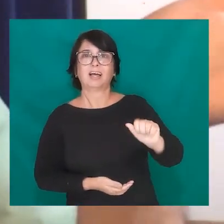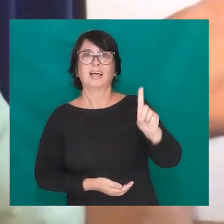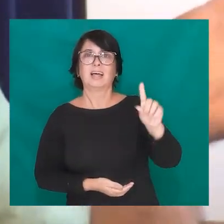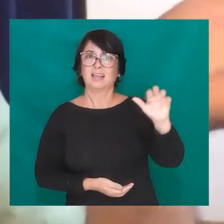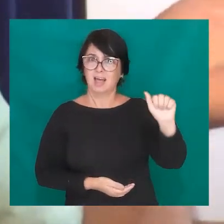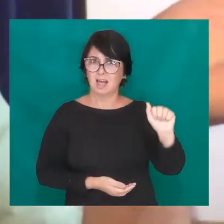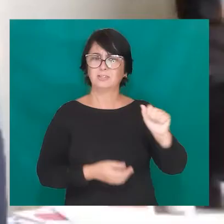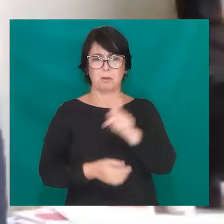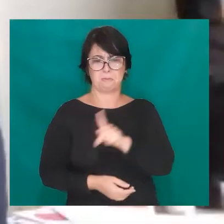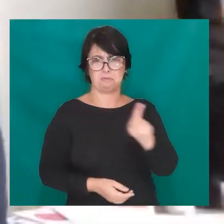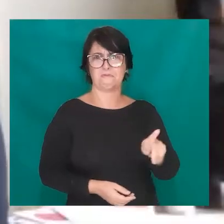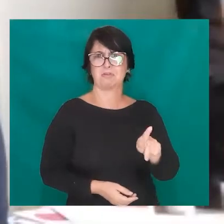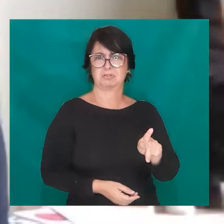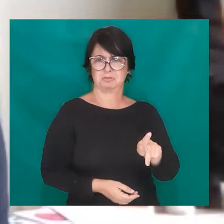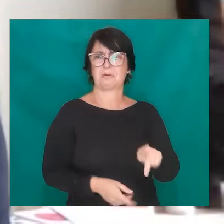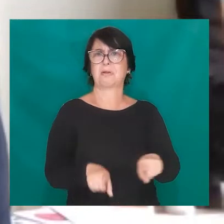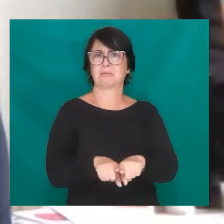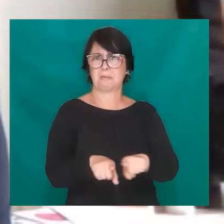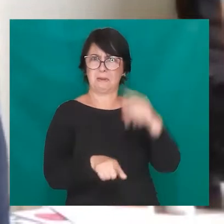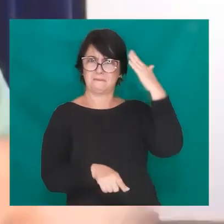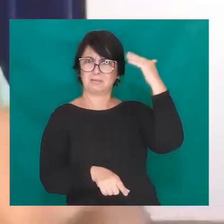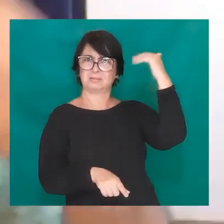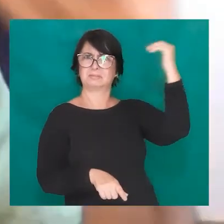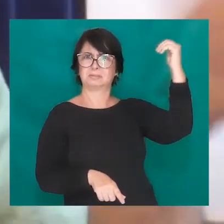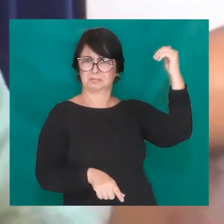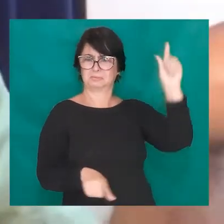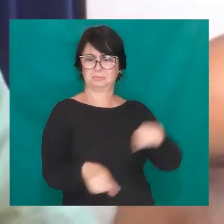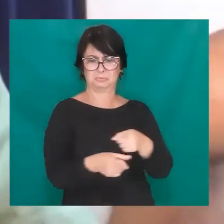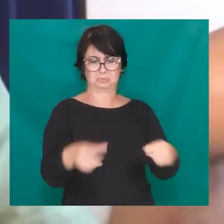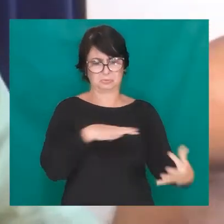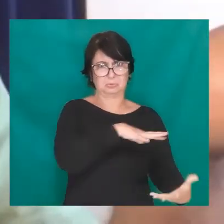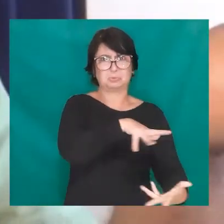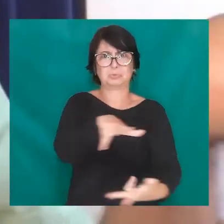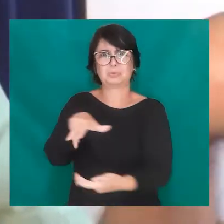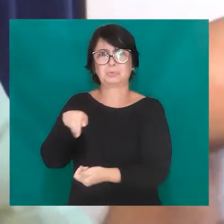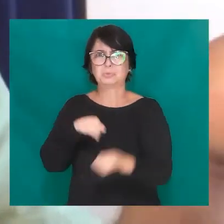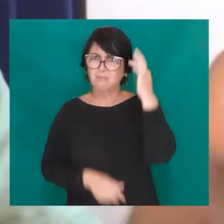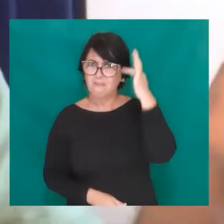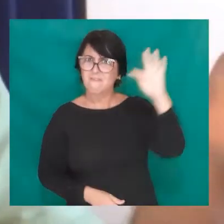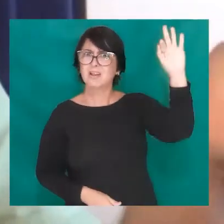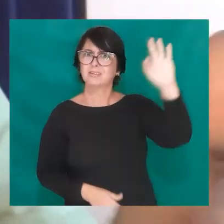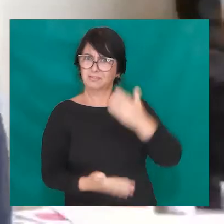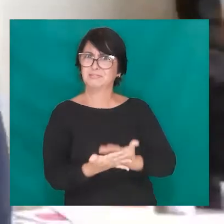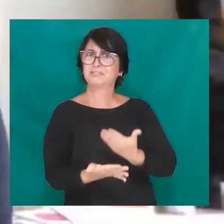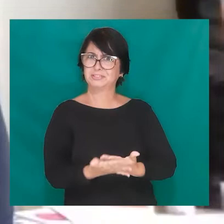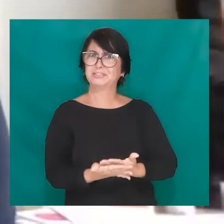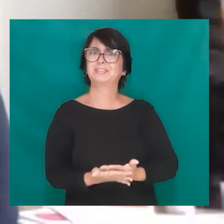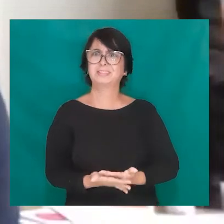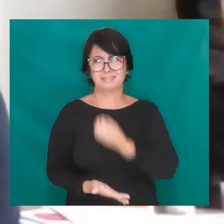né? Também. A Nádia Boulanger foi professora dos grandes músicos do mundo que foram para a França estudar.